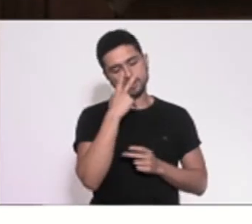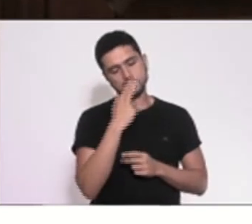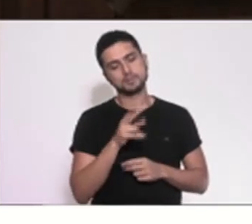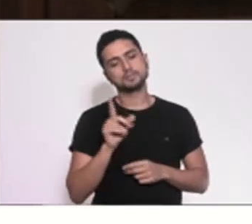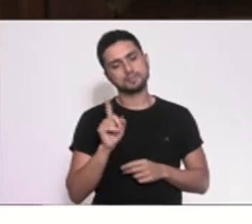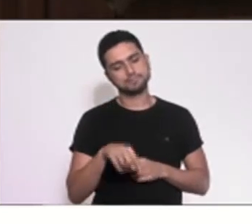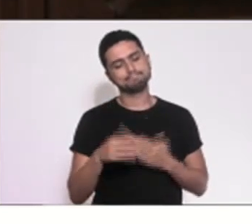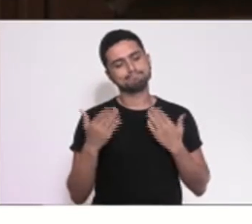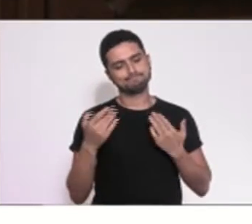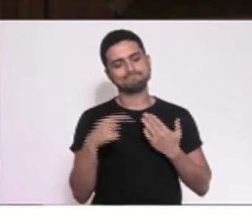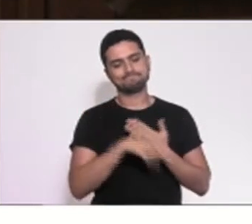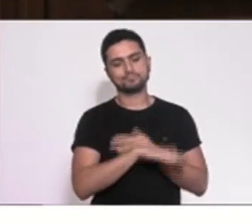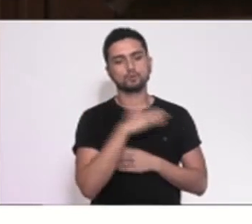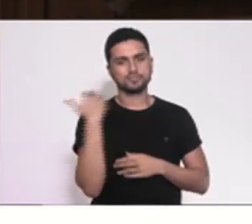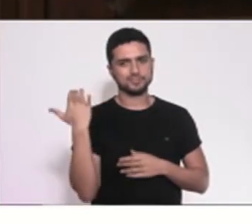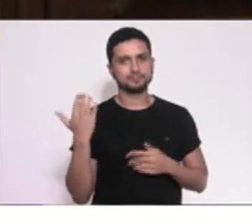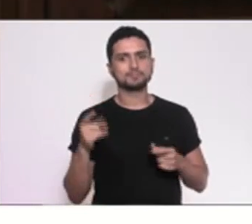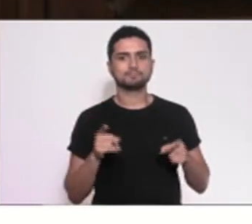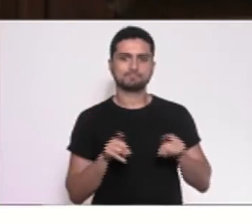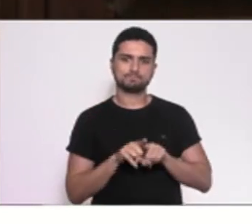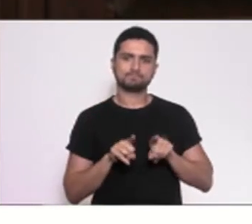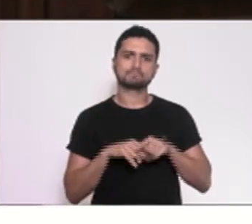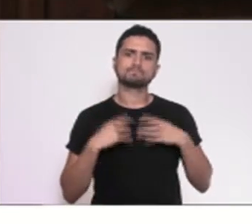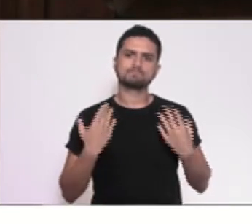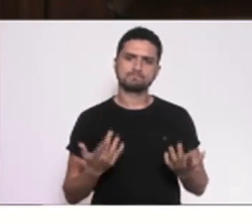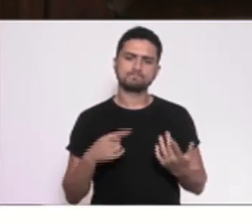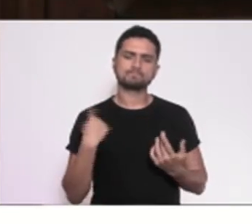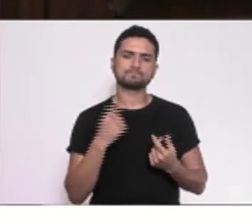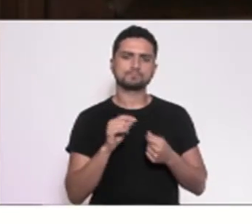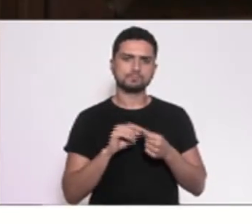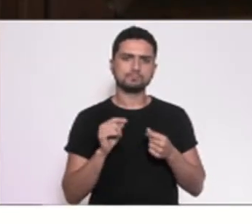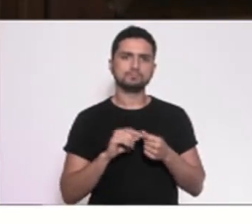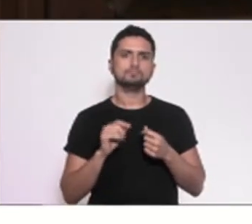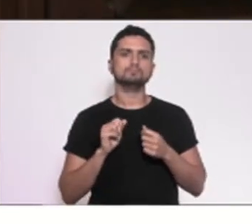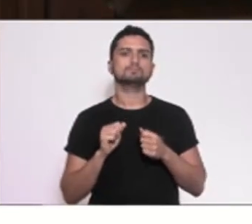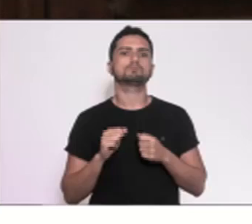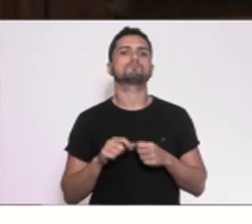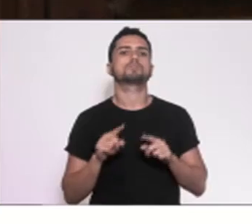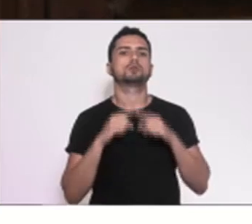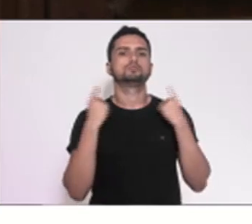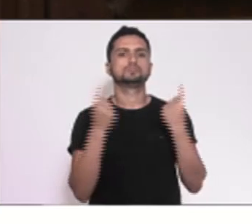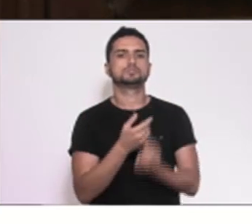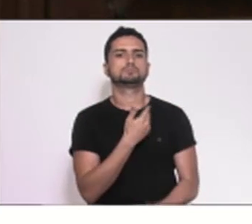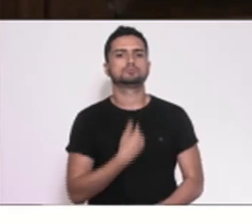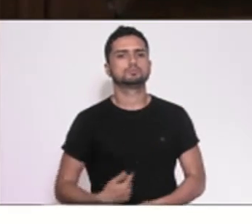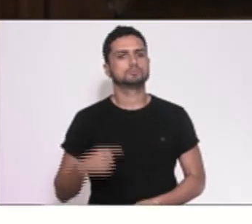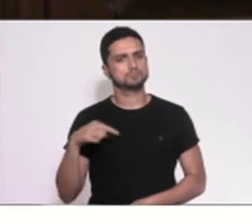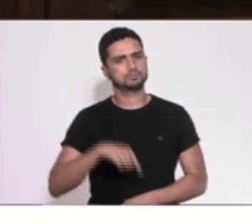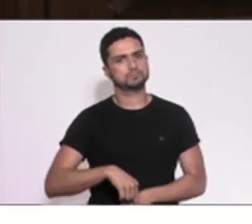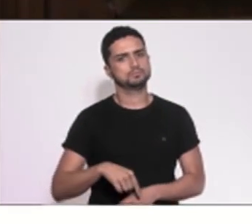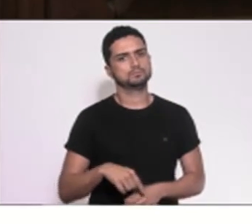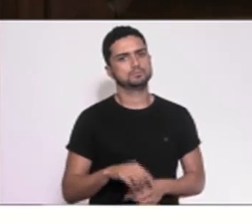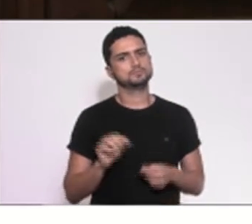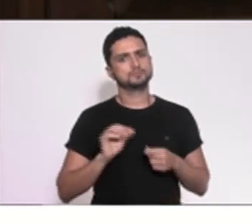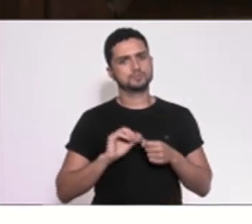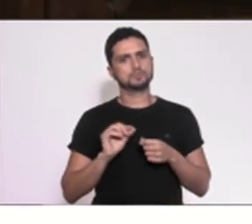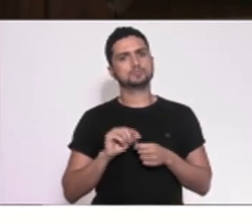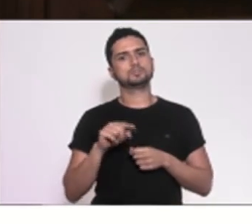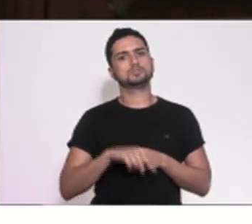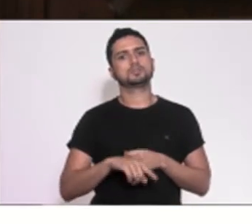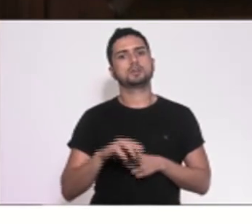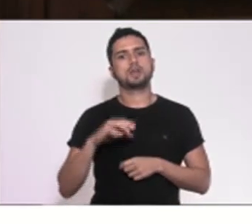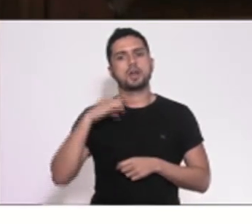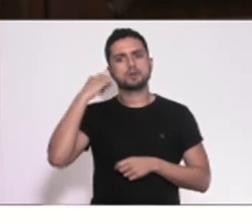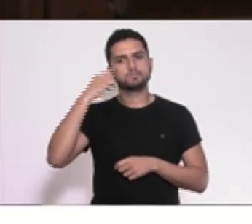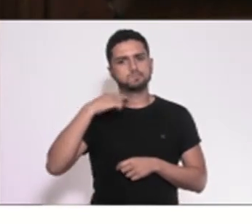senhora presidenta, fizemos essa audiência pública, nos acolheu na casa a Ordem dos